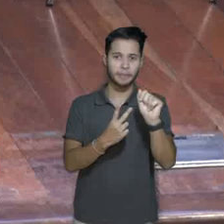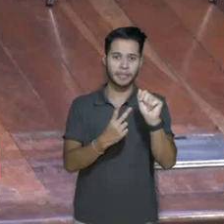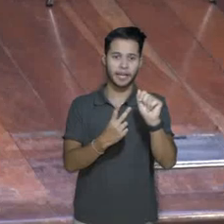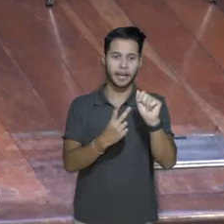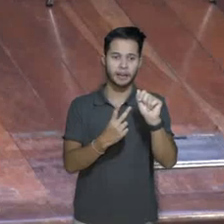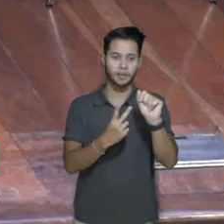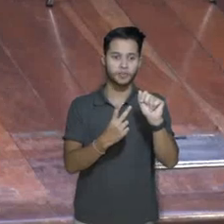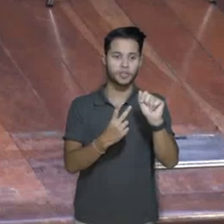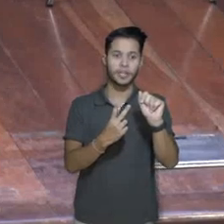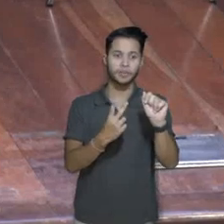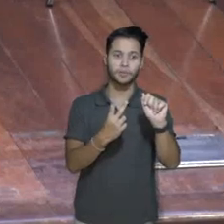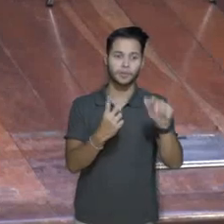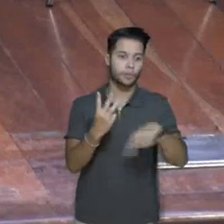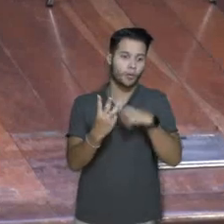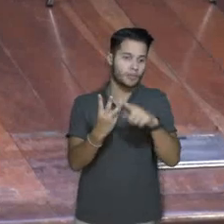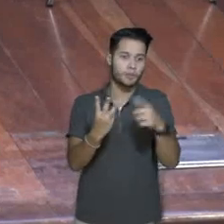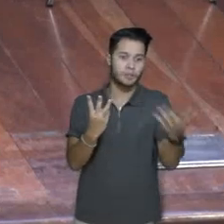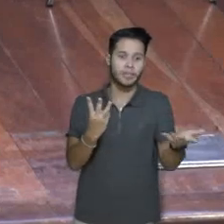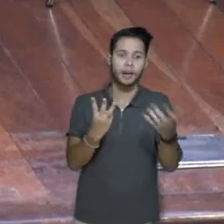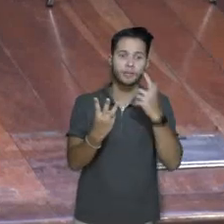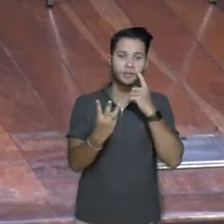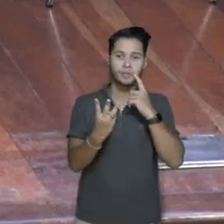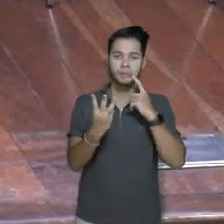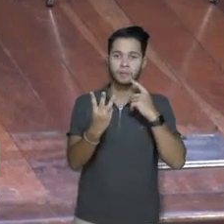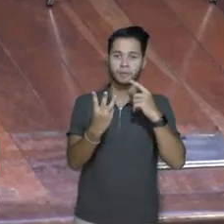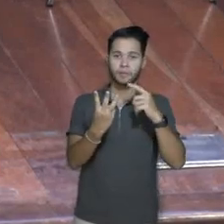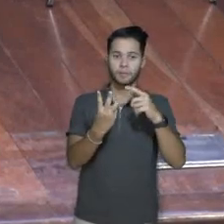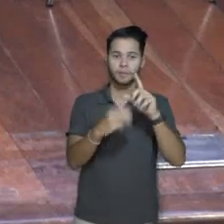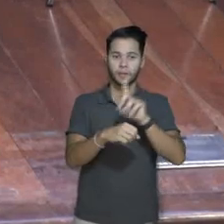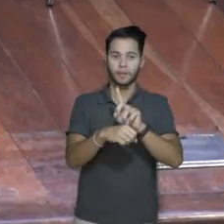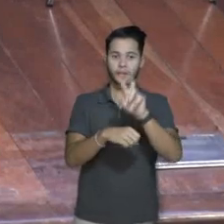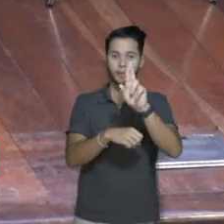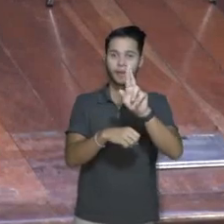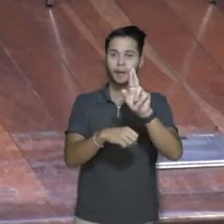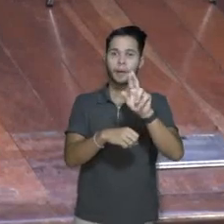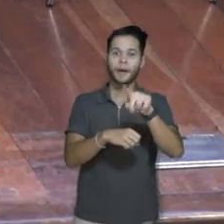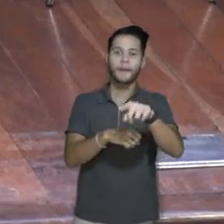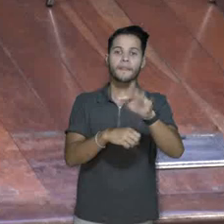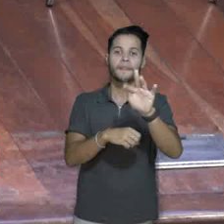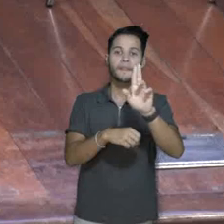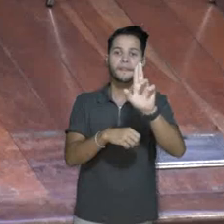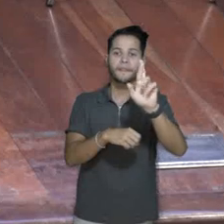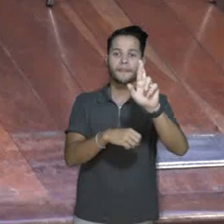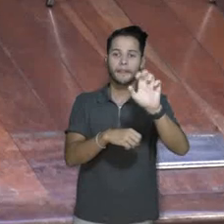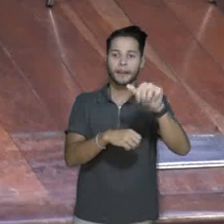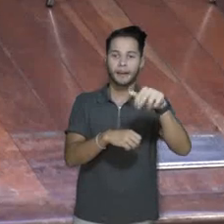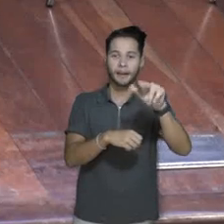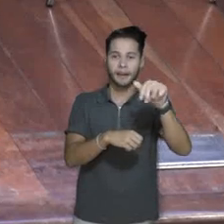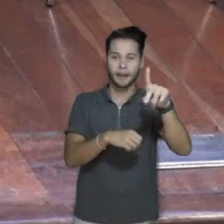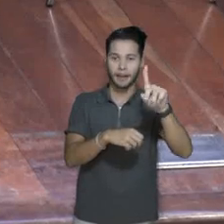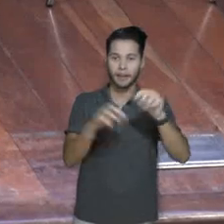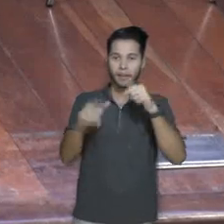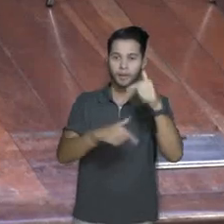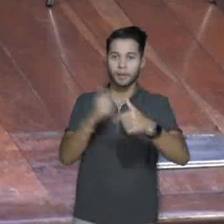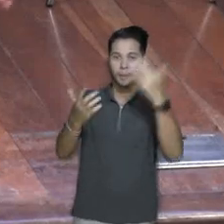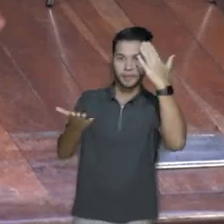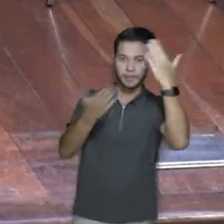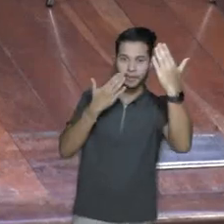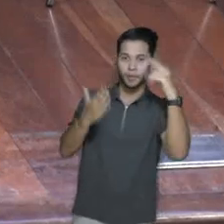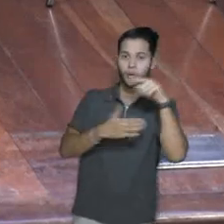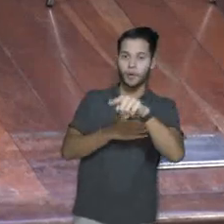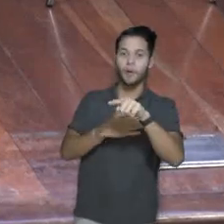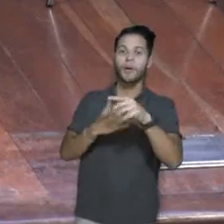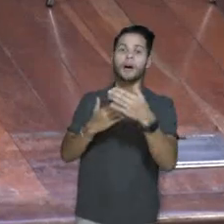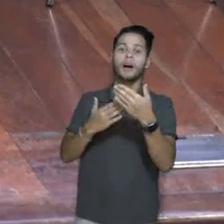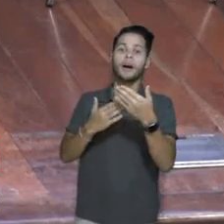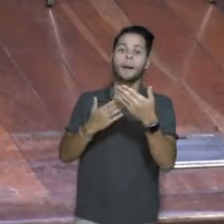o e Eu recordo que não tô vendendo peixe da Silvia mas a Silvia ela além de ser psicóloga ela atua na área da Psicologia